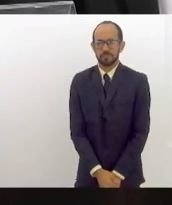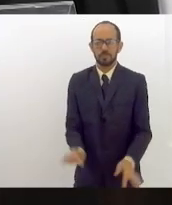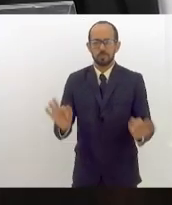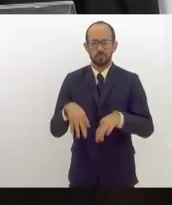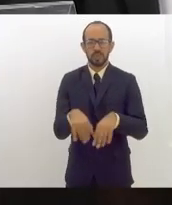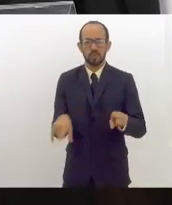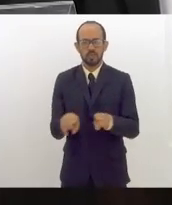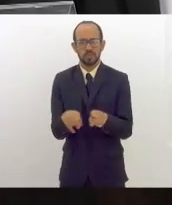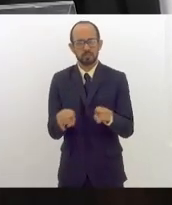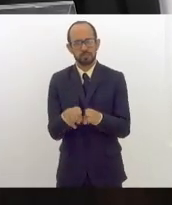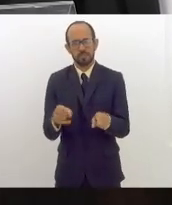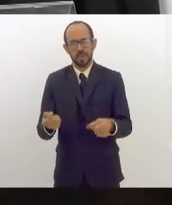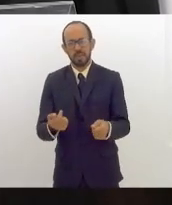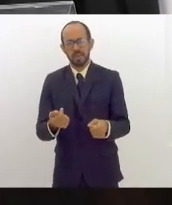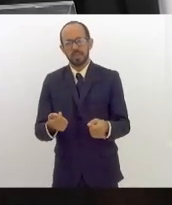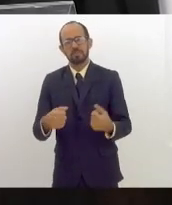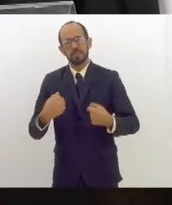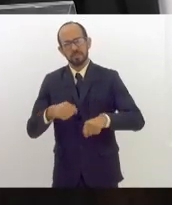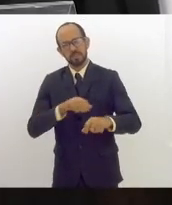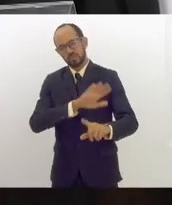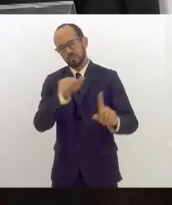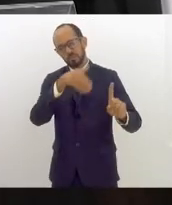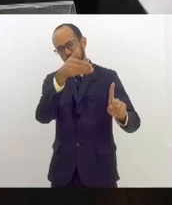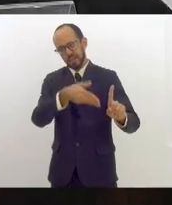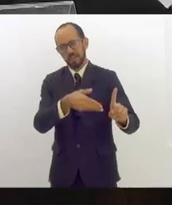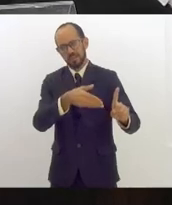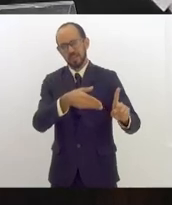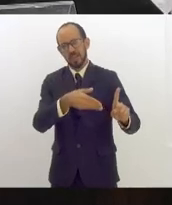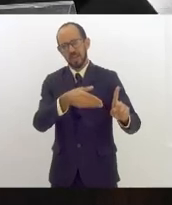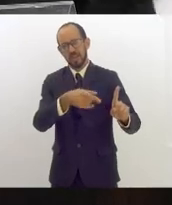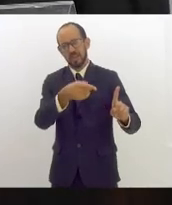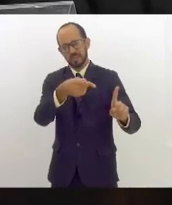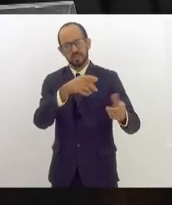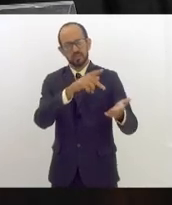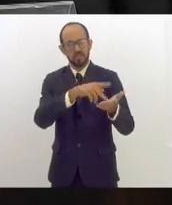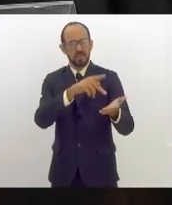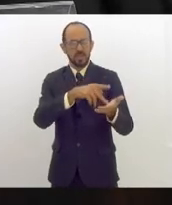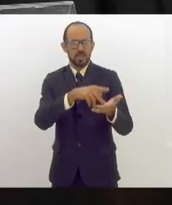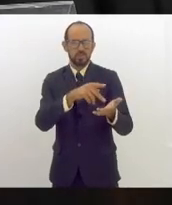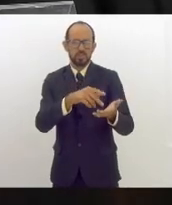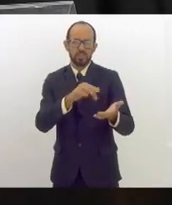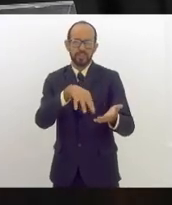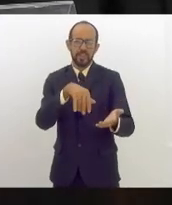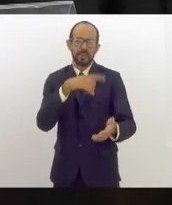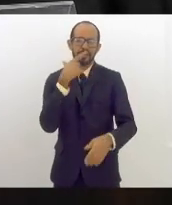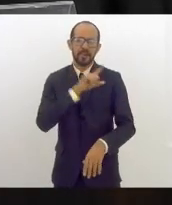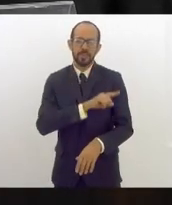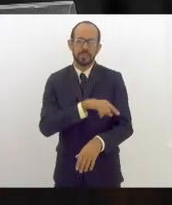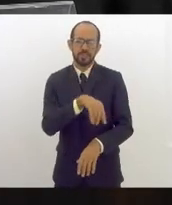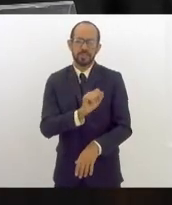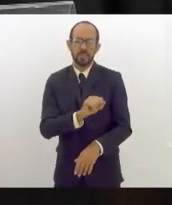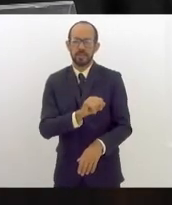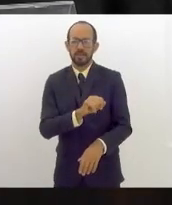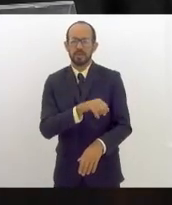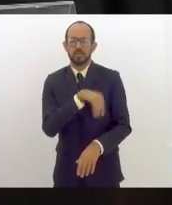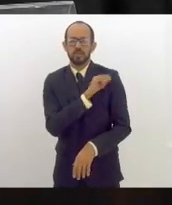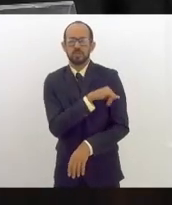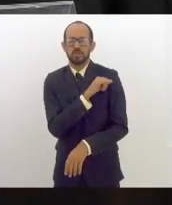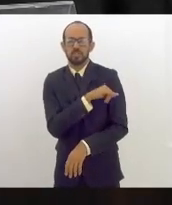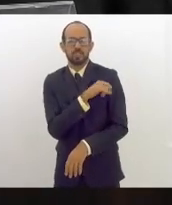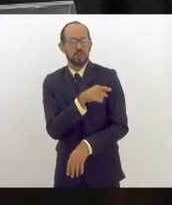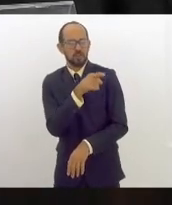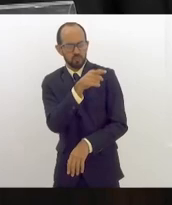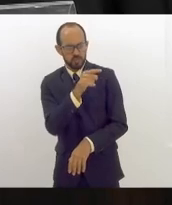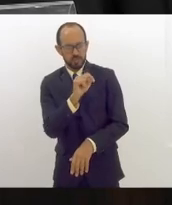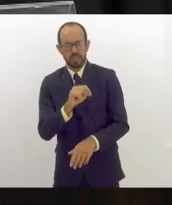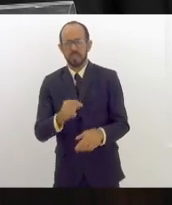poderia deixar de homenagear e dizer que é o Rio de Janeiro sinceramente meu irmão quem ganha o Rio de Janeiro você virando cidadão do Rio de Janeiro o Beto é